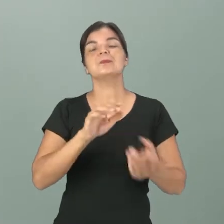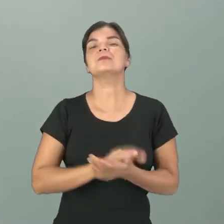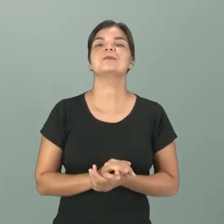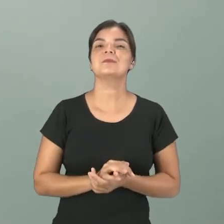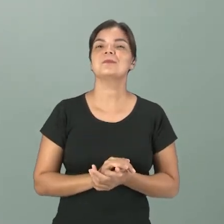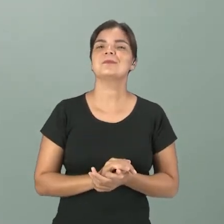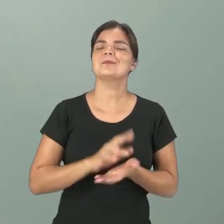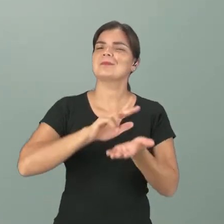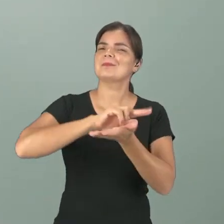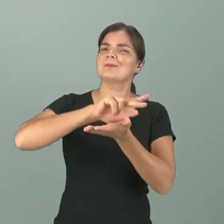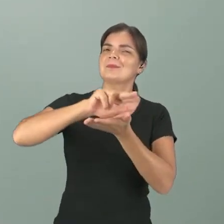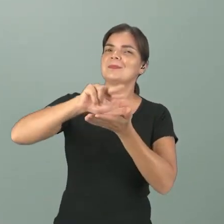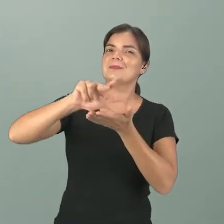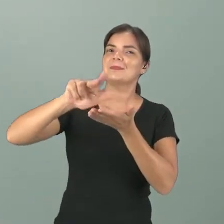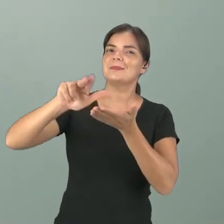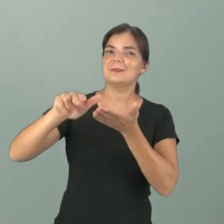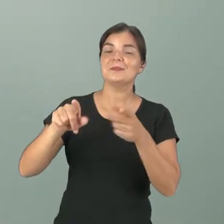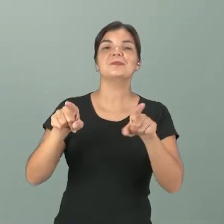essa